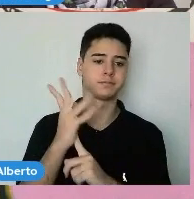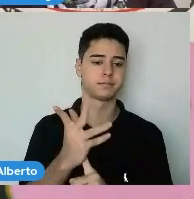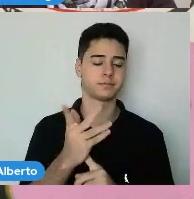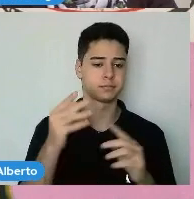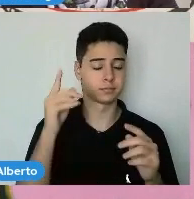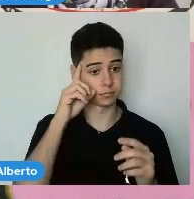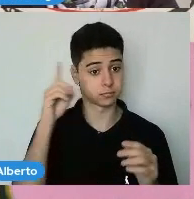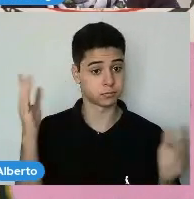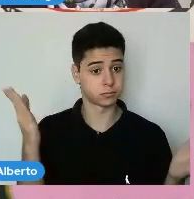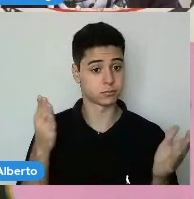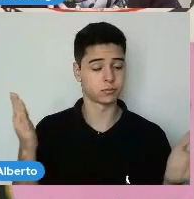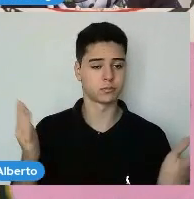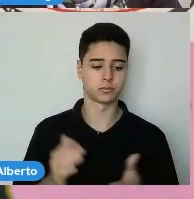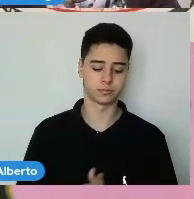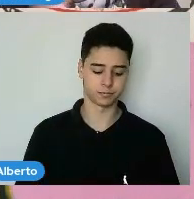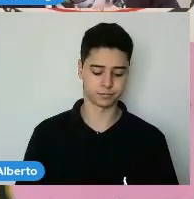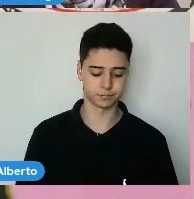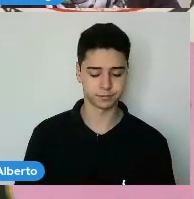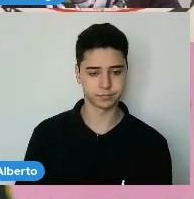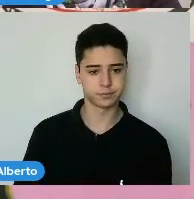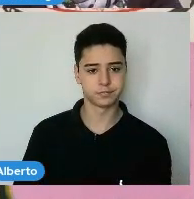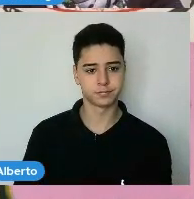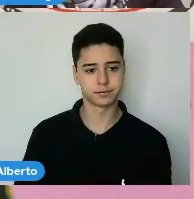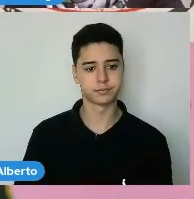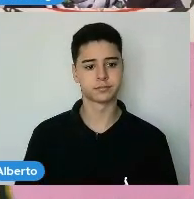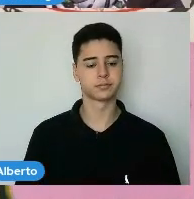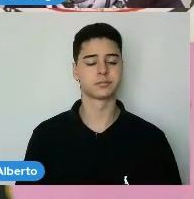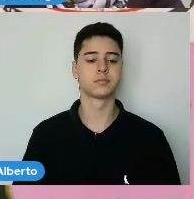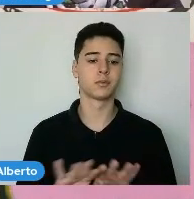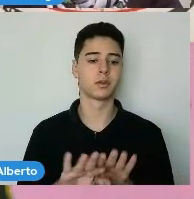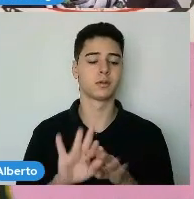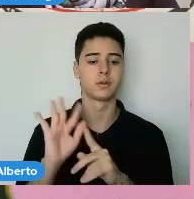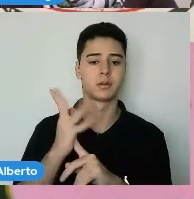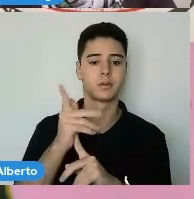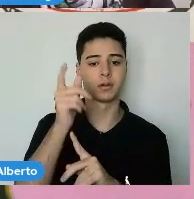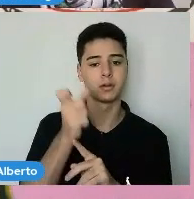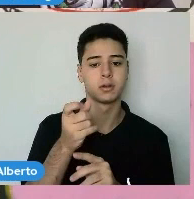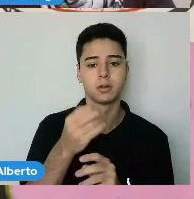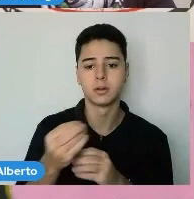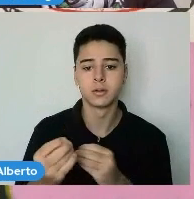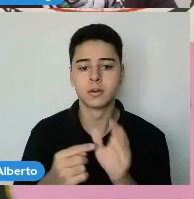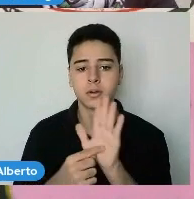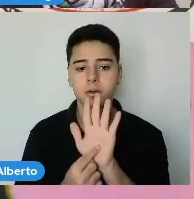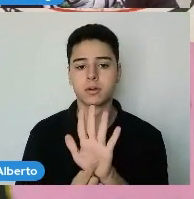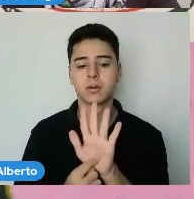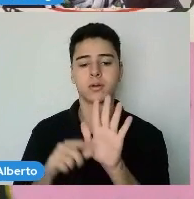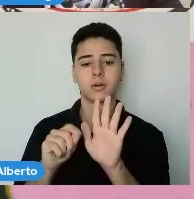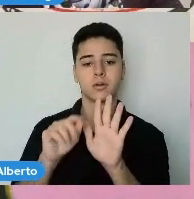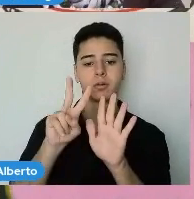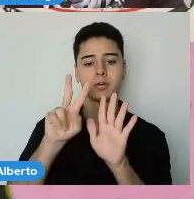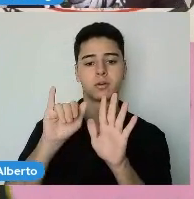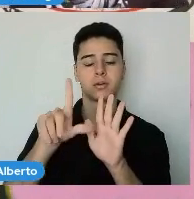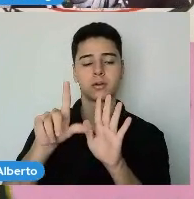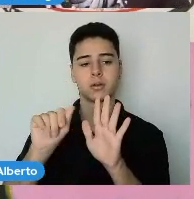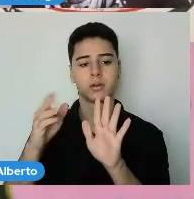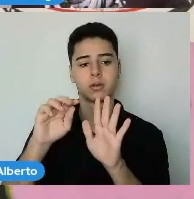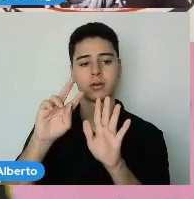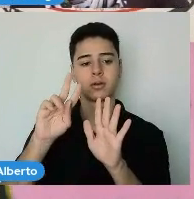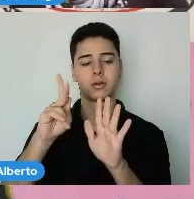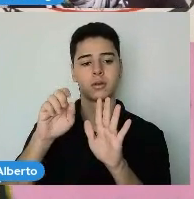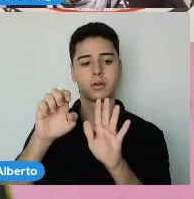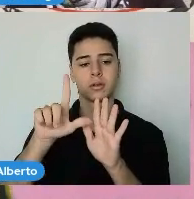hoje, né? Na atualidade. E as artistas que eu coloquei aqui do lado são do coletivo Guerrilla Girls, numa